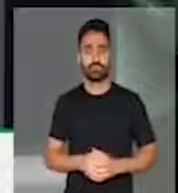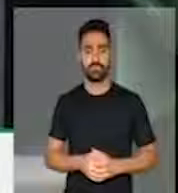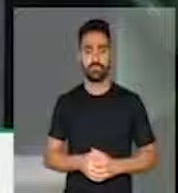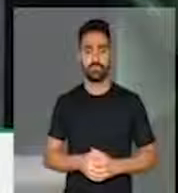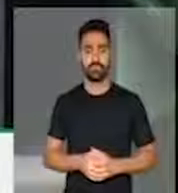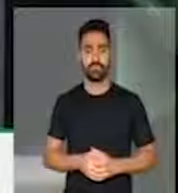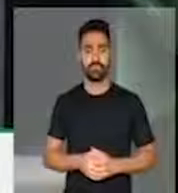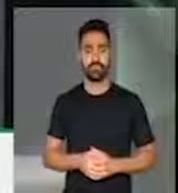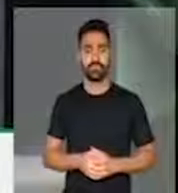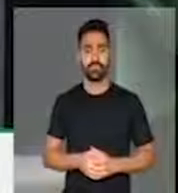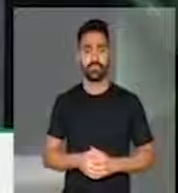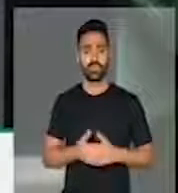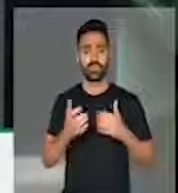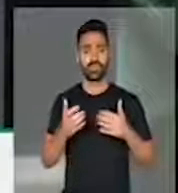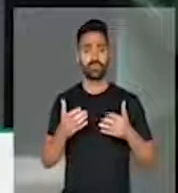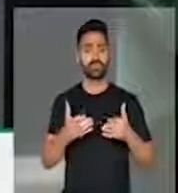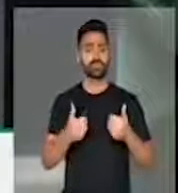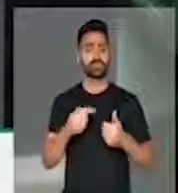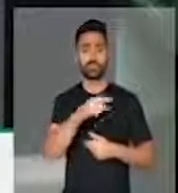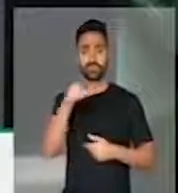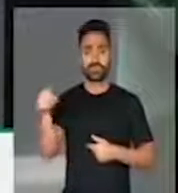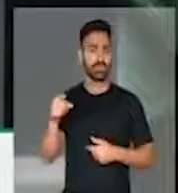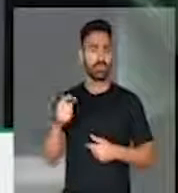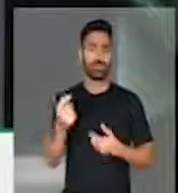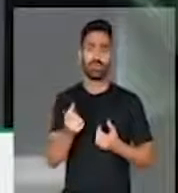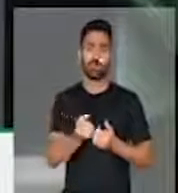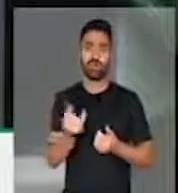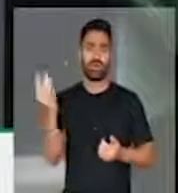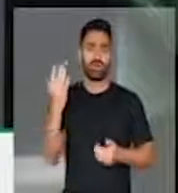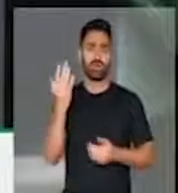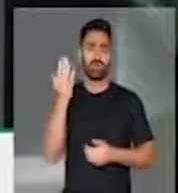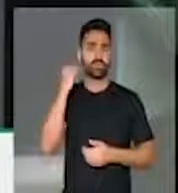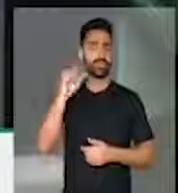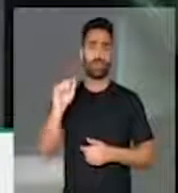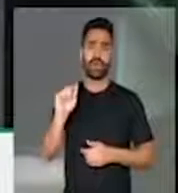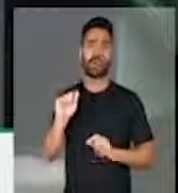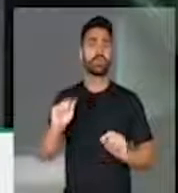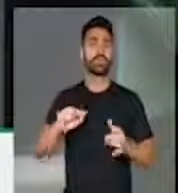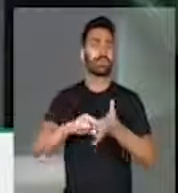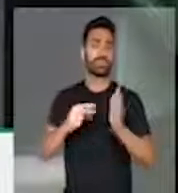cara, vocês não sabem o que é, muitos de vocês não sabem o que é passar fome.